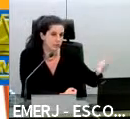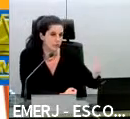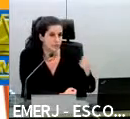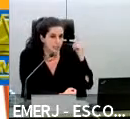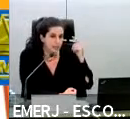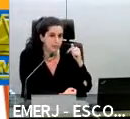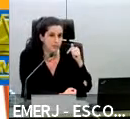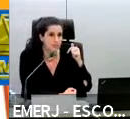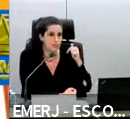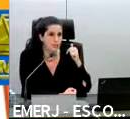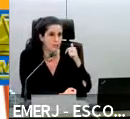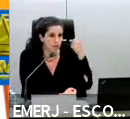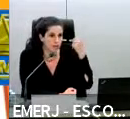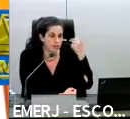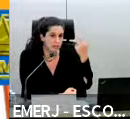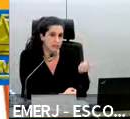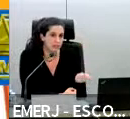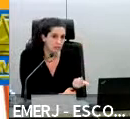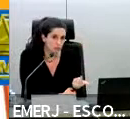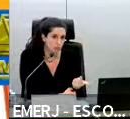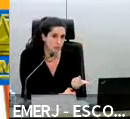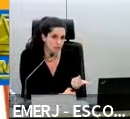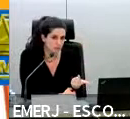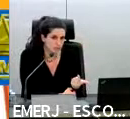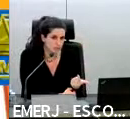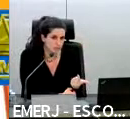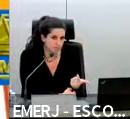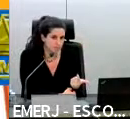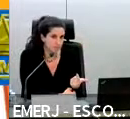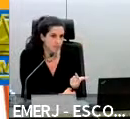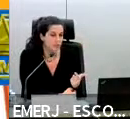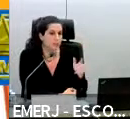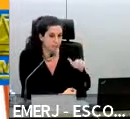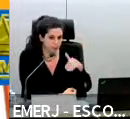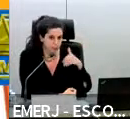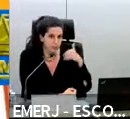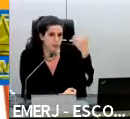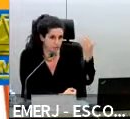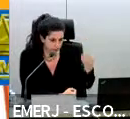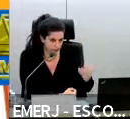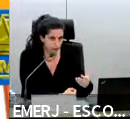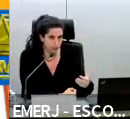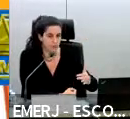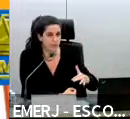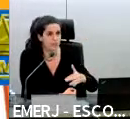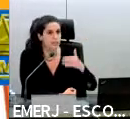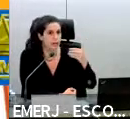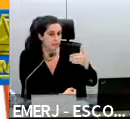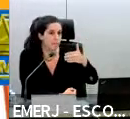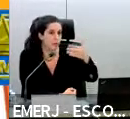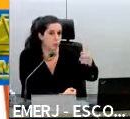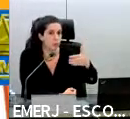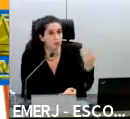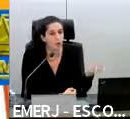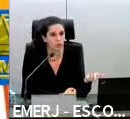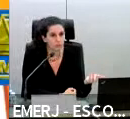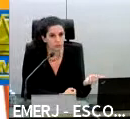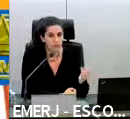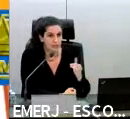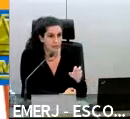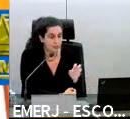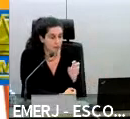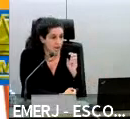chegam sequer, às vezes, a entender aquilo como violência. Depois entendem como violência e procuram ou